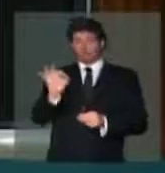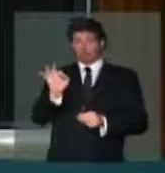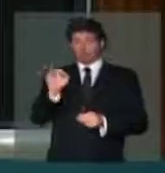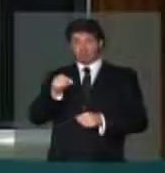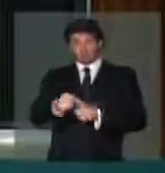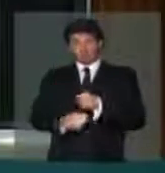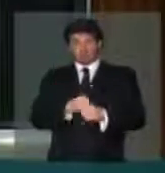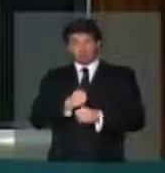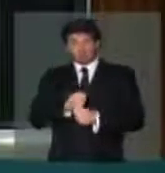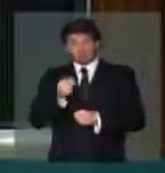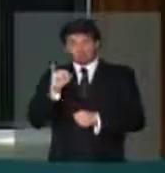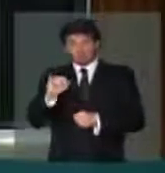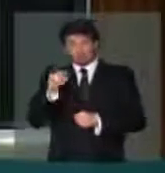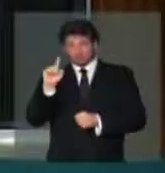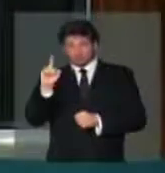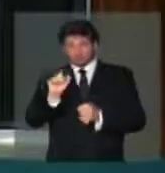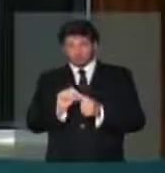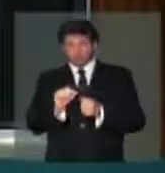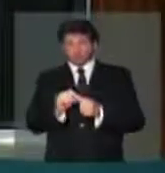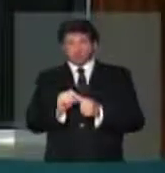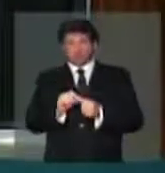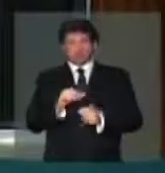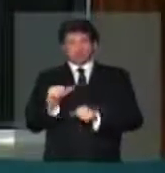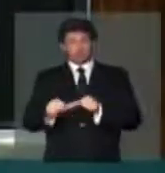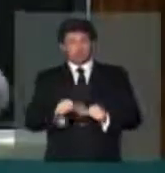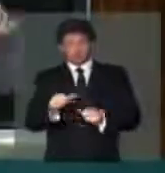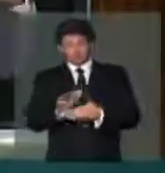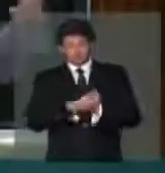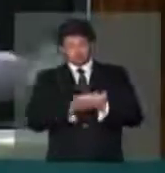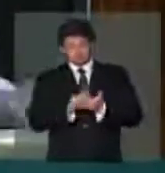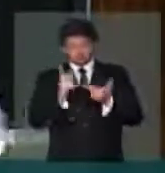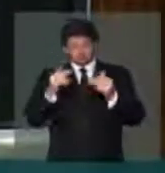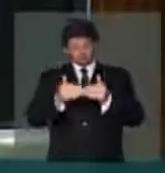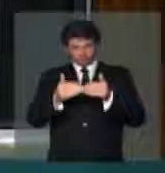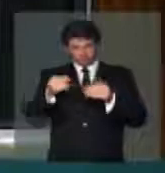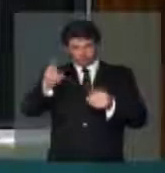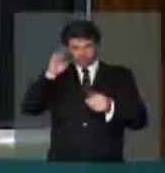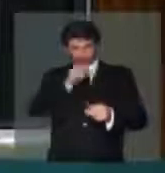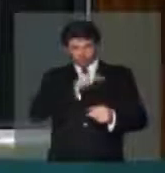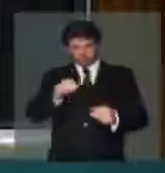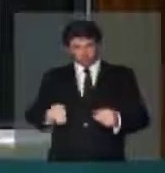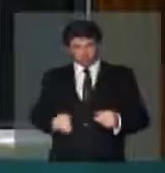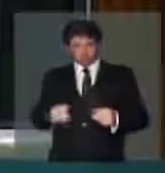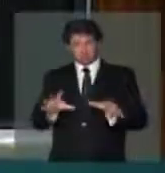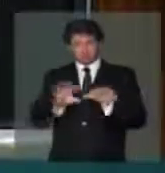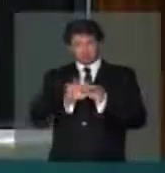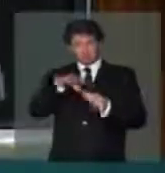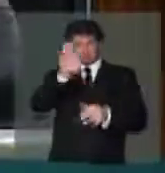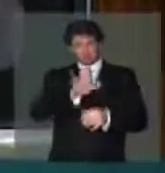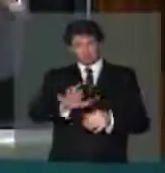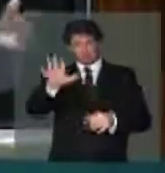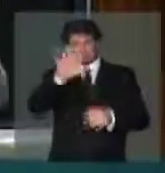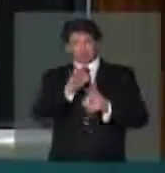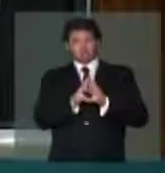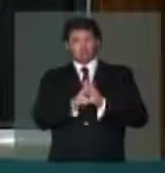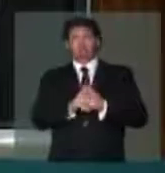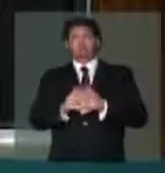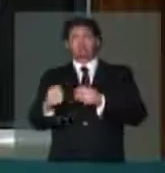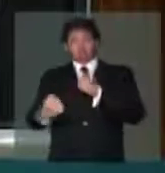Este ano, se não fizer uma mudança, como se pediu aqui ao senhor ministro da Integração Nacional, que tem